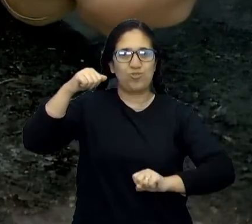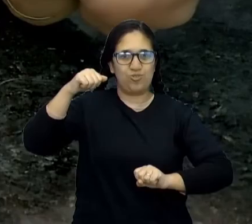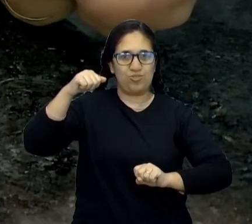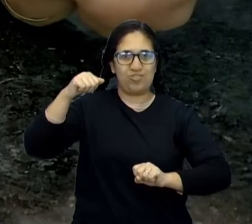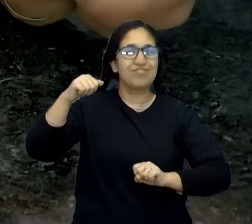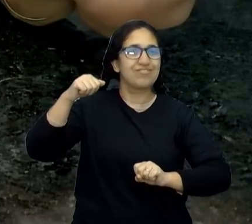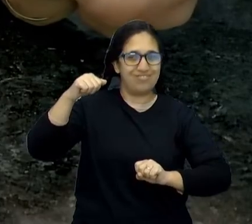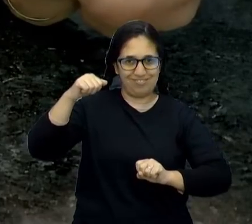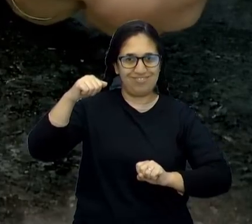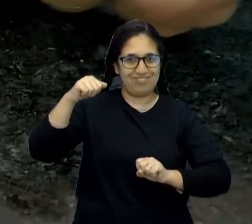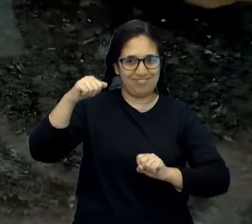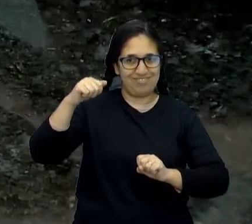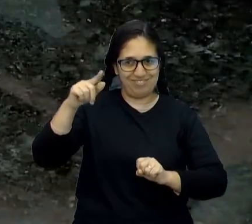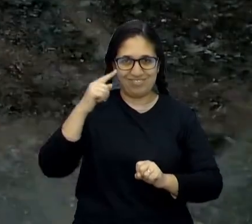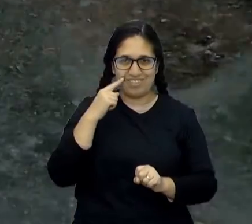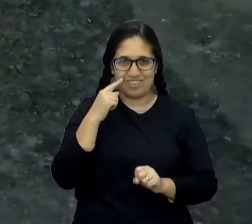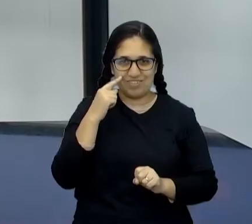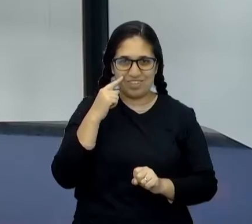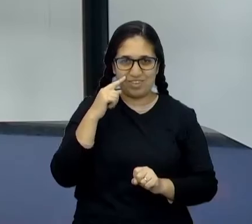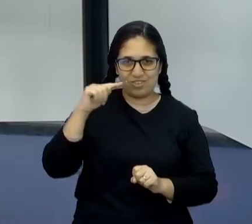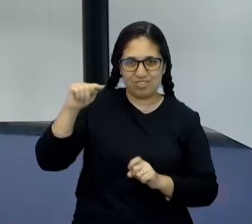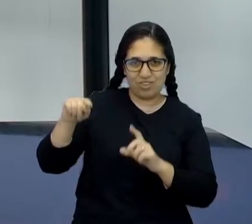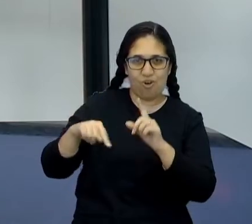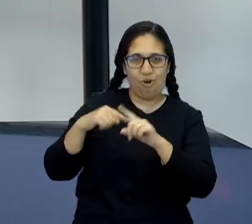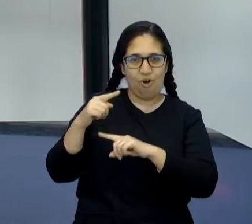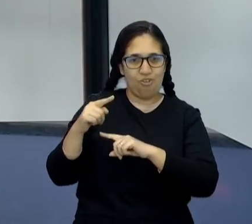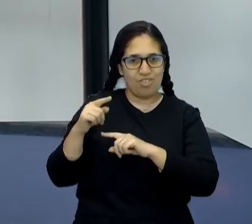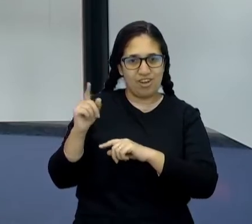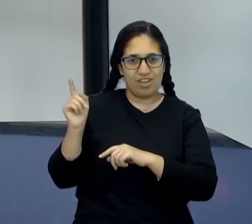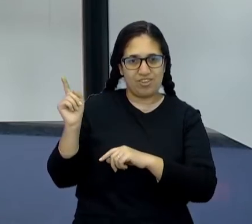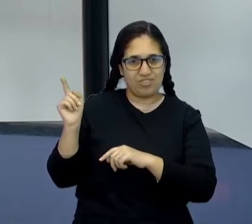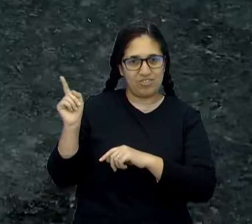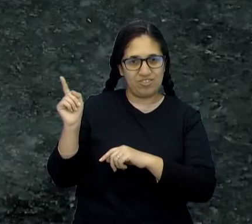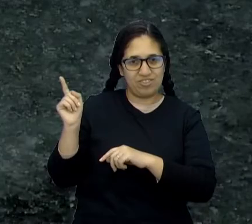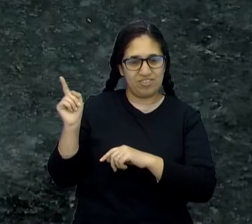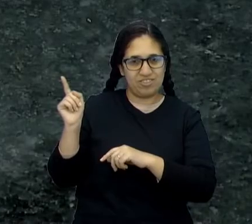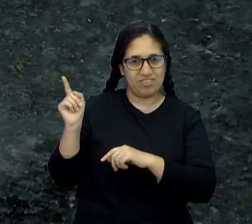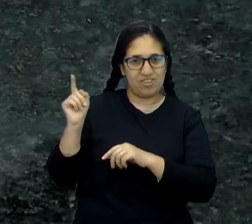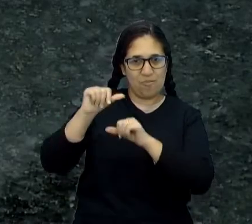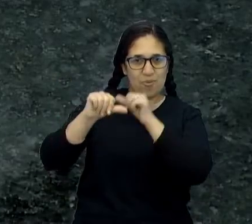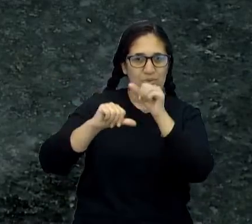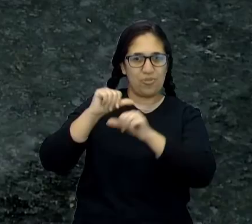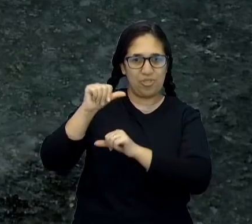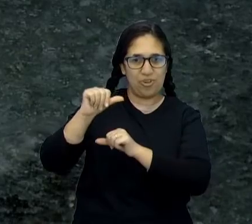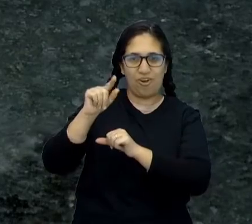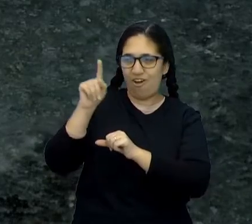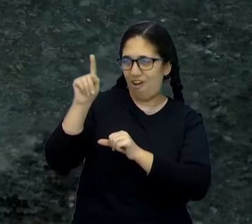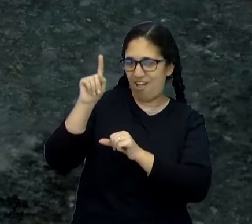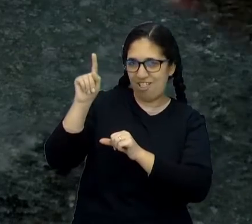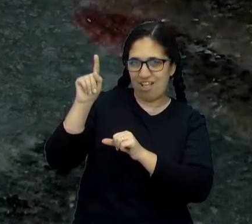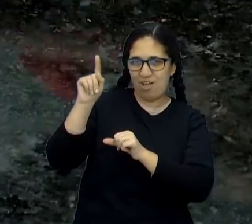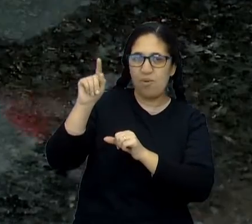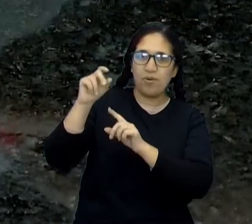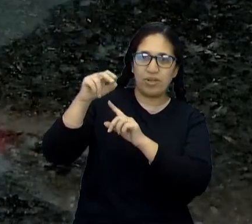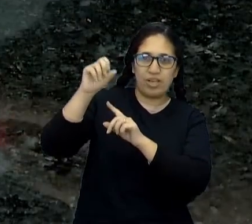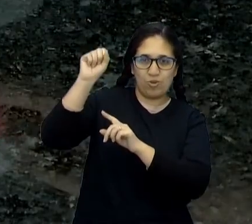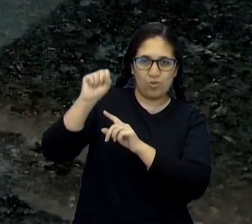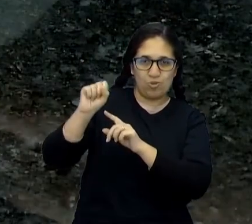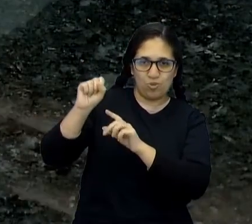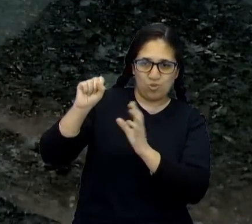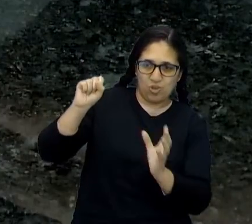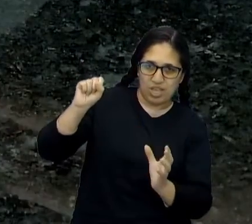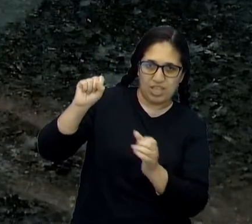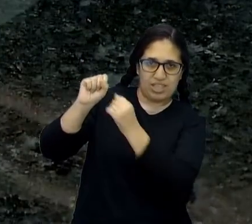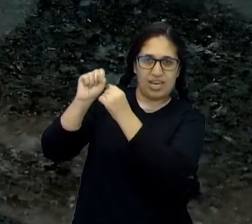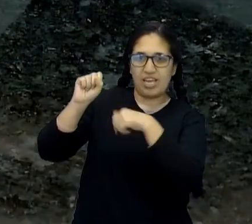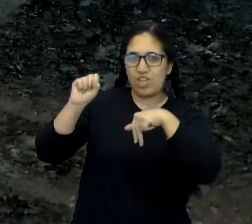repele o norte, tá vendo? Se eu virar o ímã, olha o que acontece, ó. Quando eu virei o ímã, mudou a posição, ó. Então, o norte